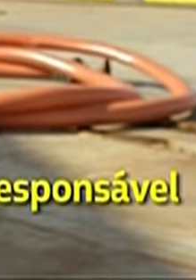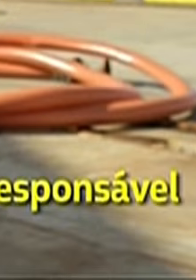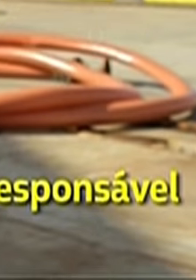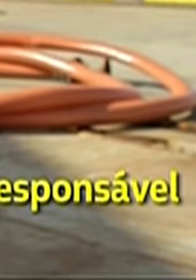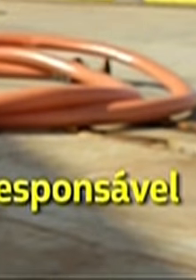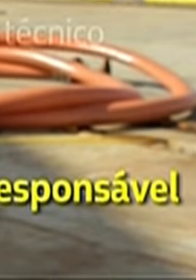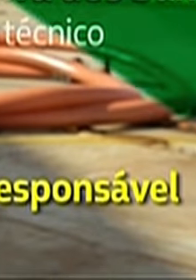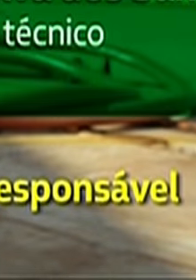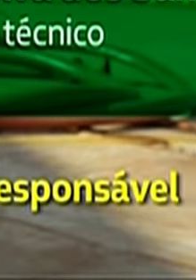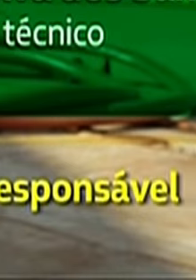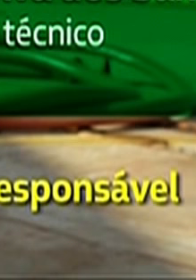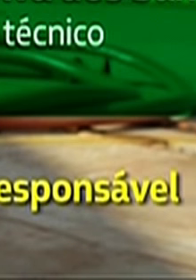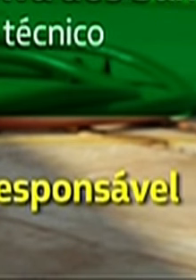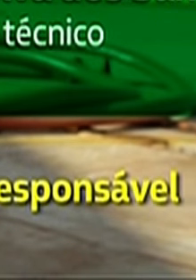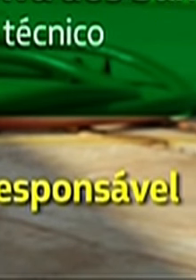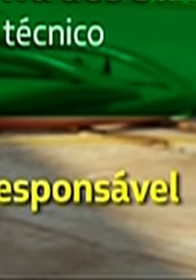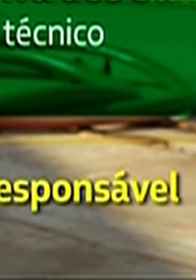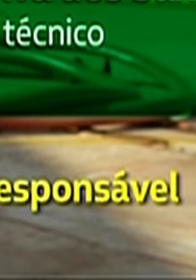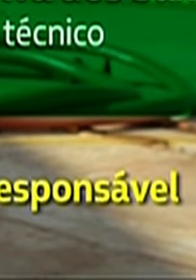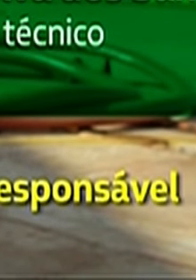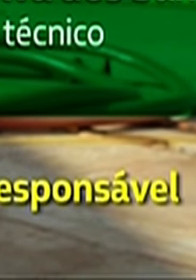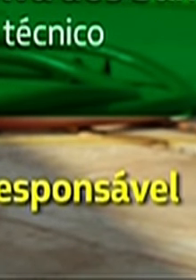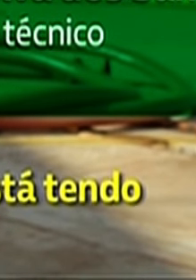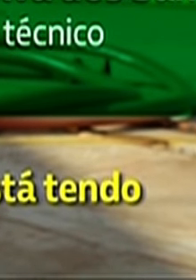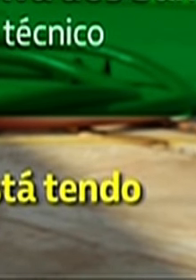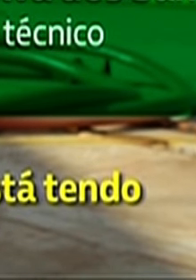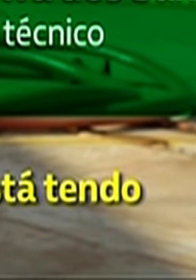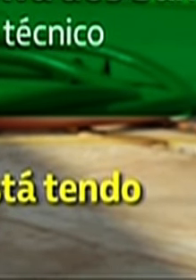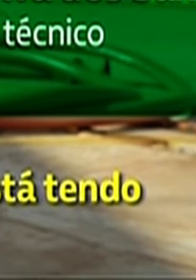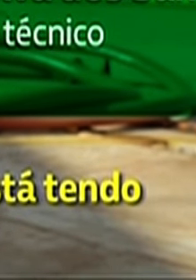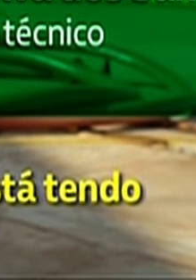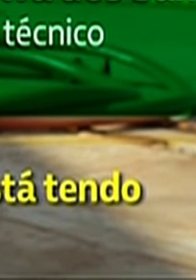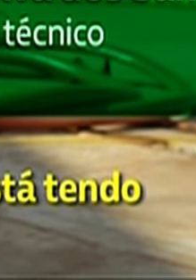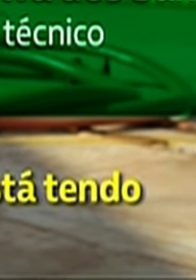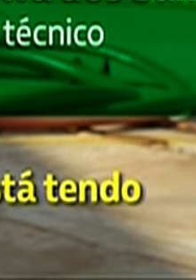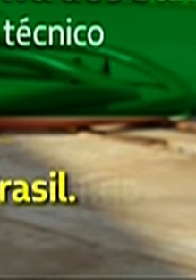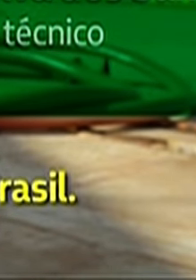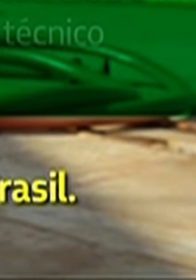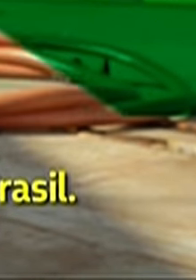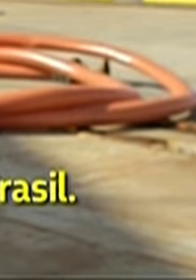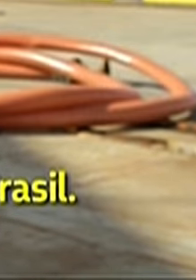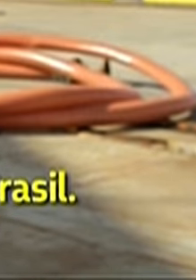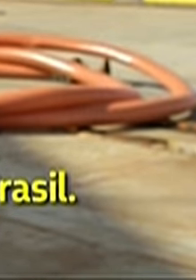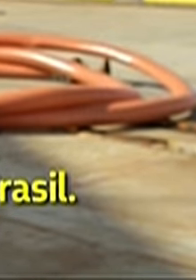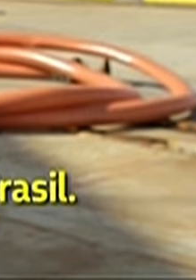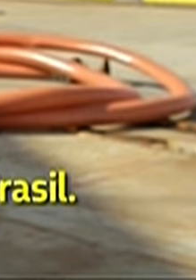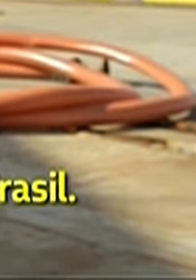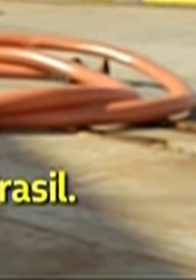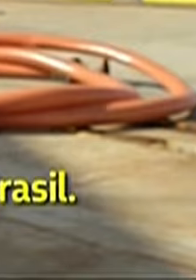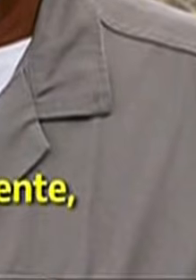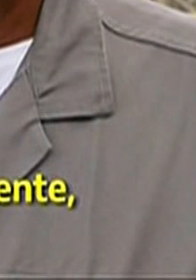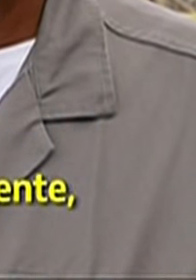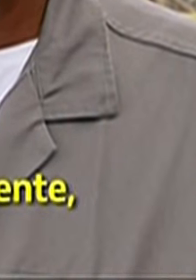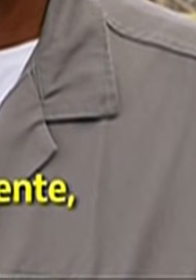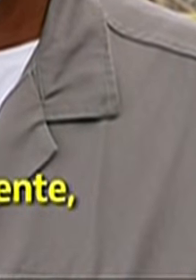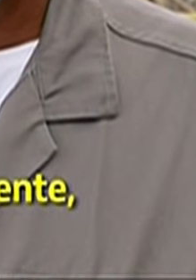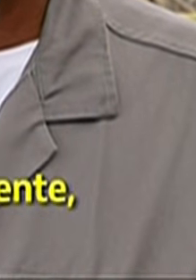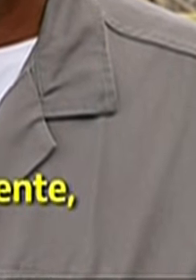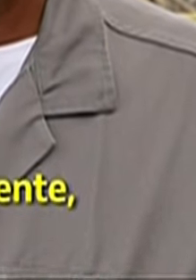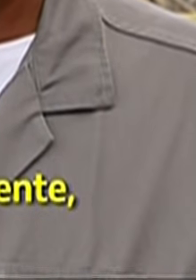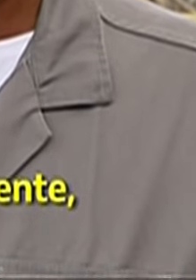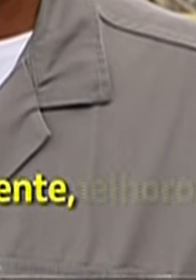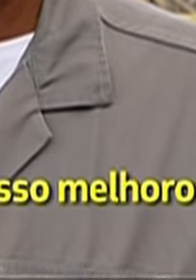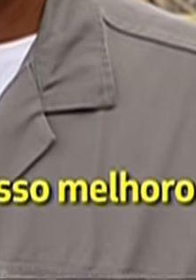financeira. Então hoje a Transpetro é a grande responsável por uma grande transformação que está tendo dentro da indústria naval no Brasil. A minha vida